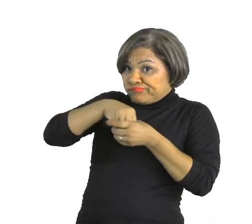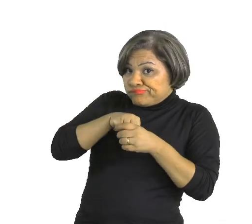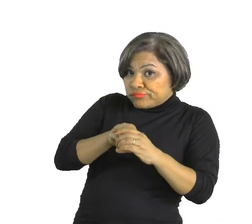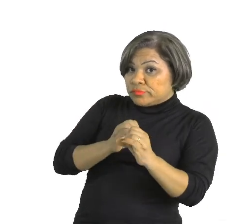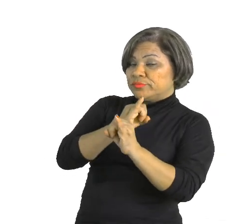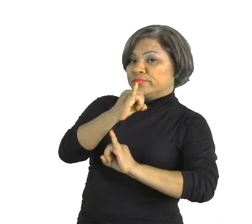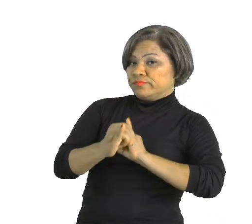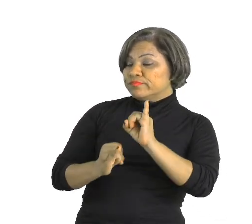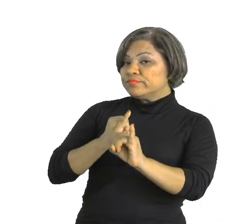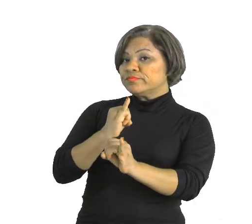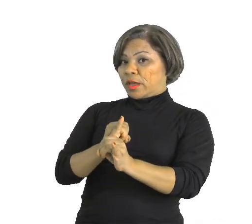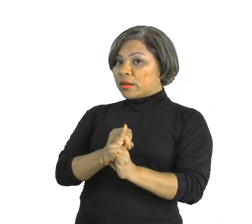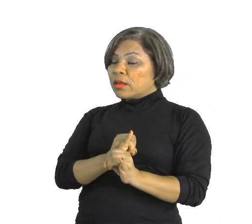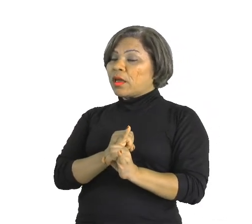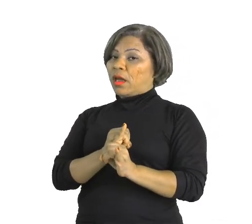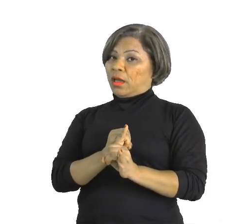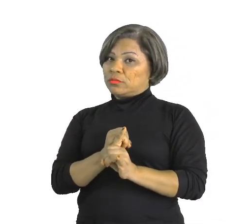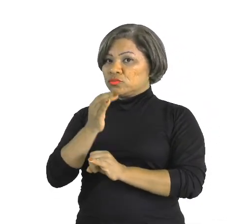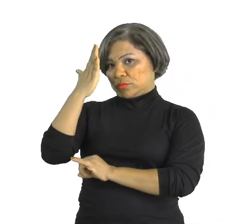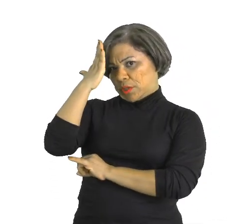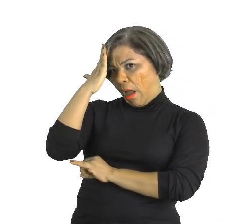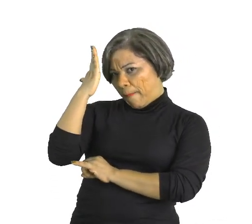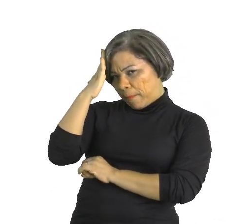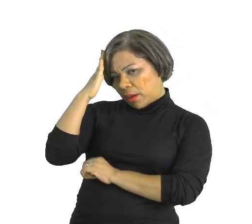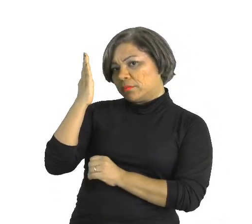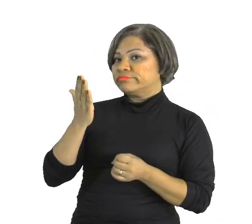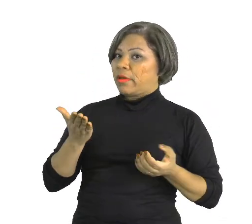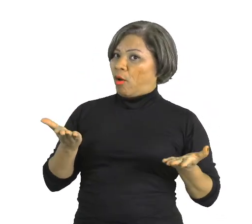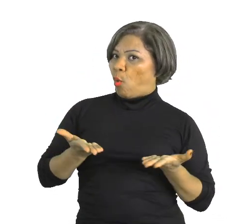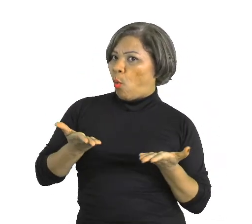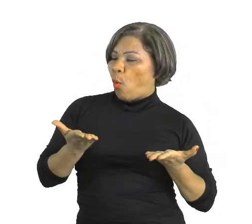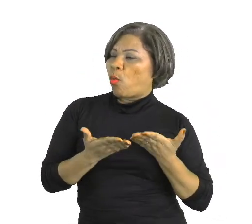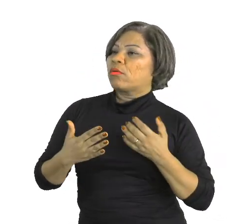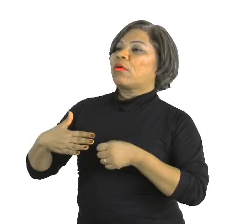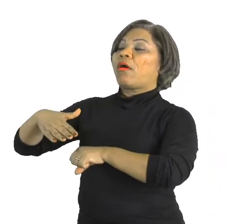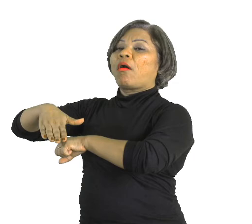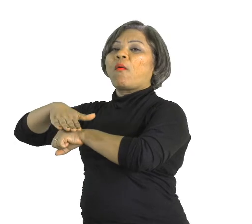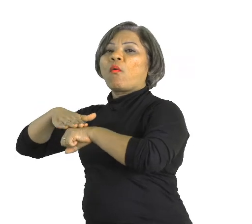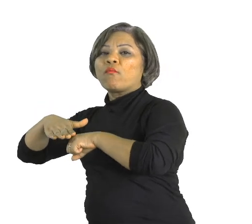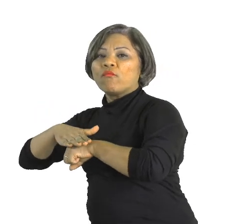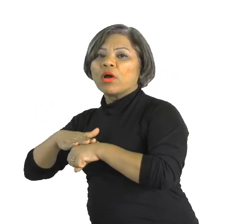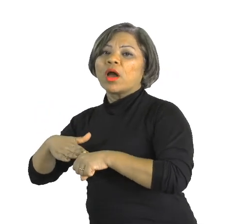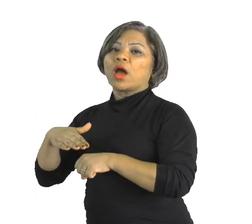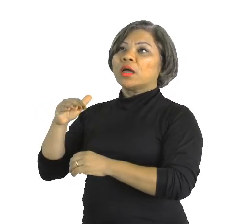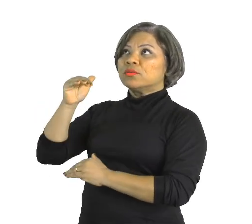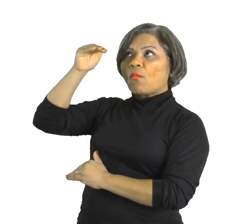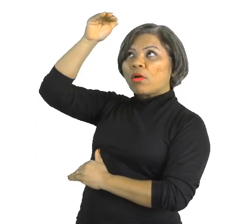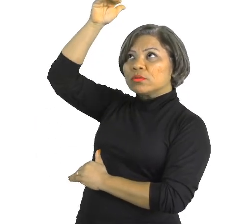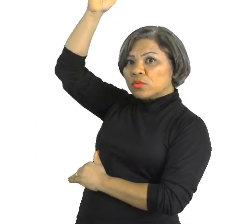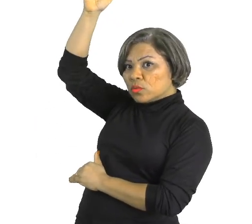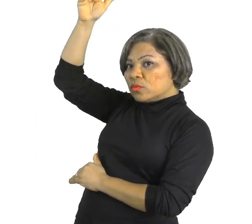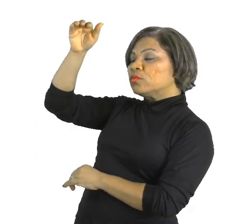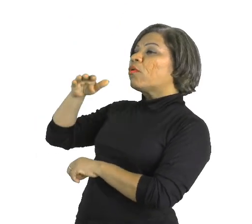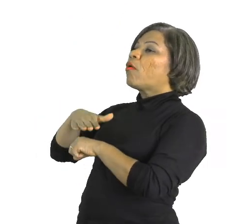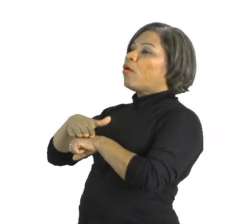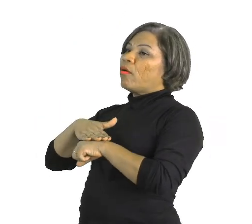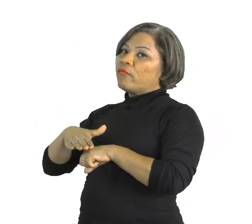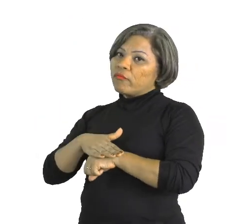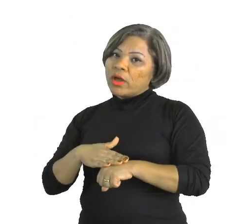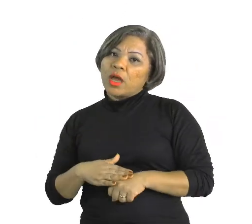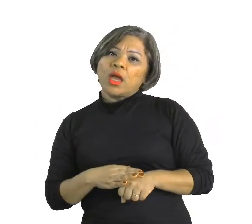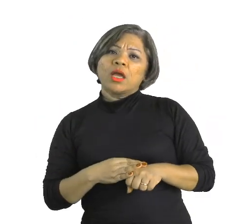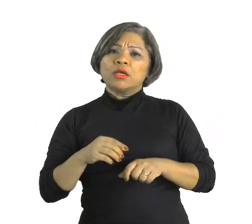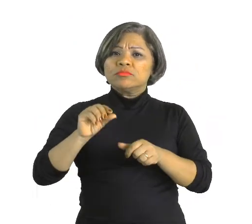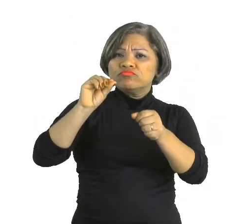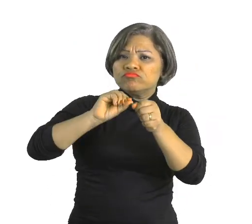disso, converse com um adulto e faça uma lista sobre os cuidados que as crianças devem